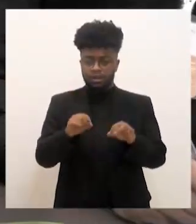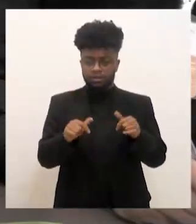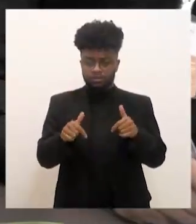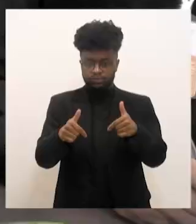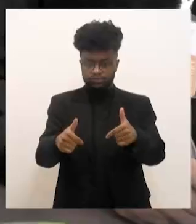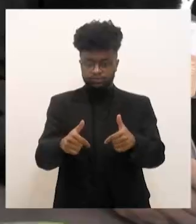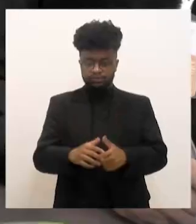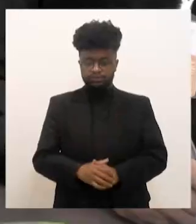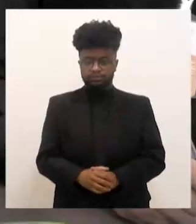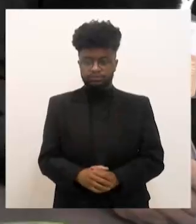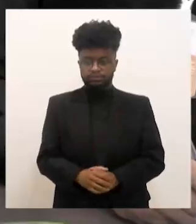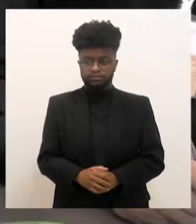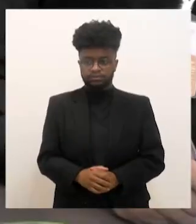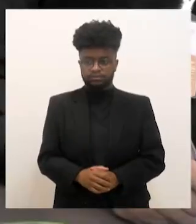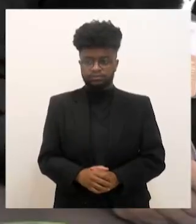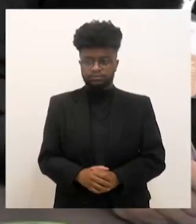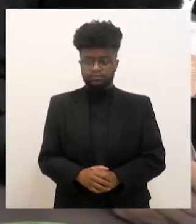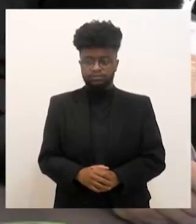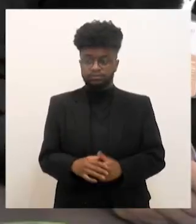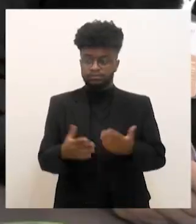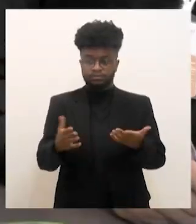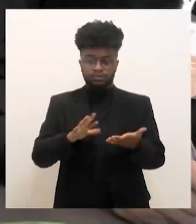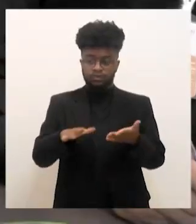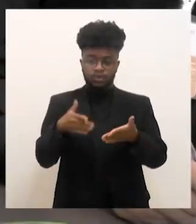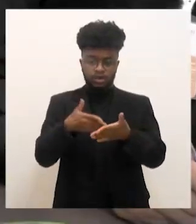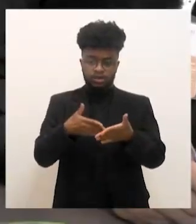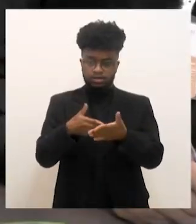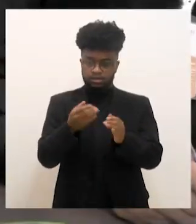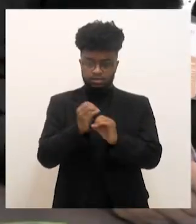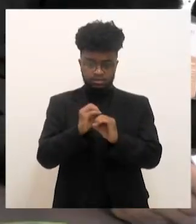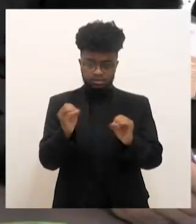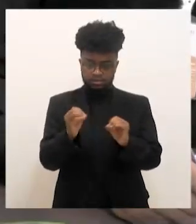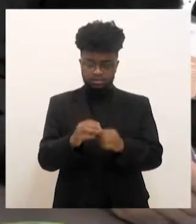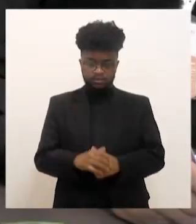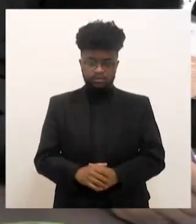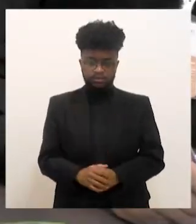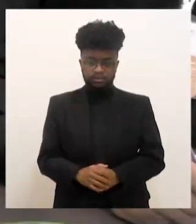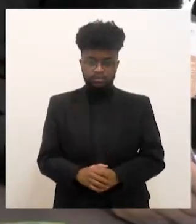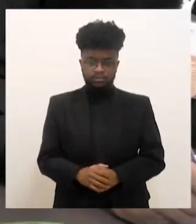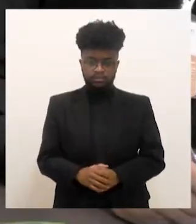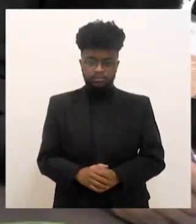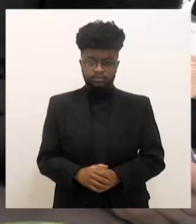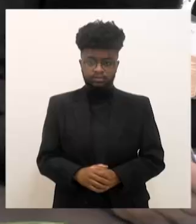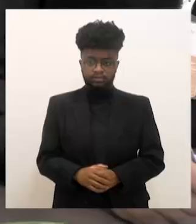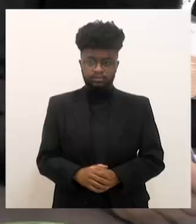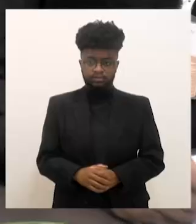né? Isso não é impeditivo, né?